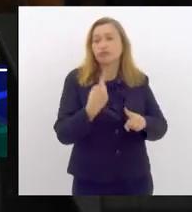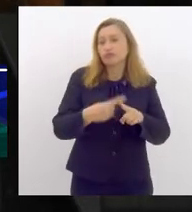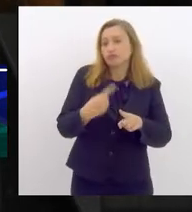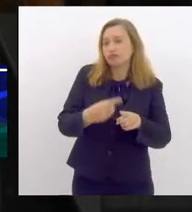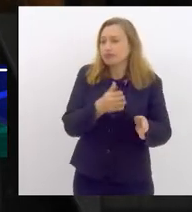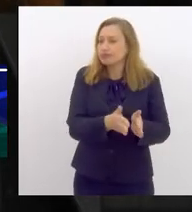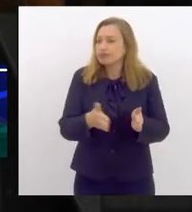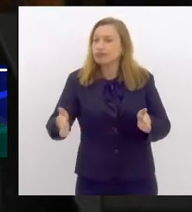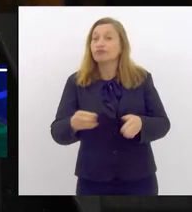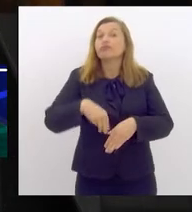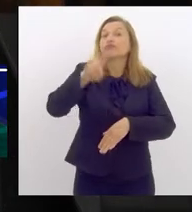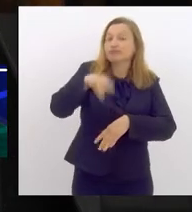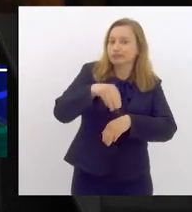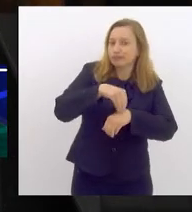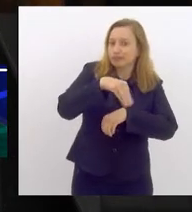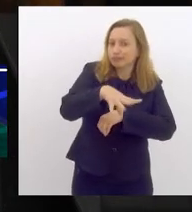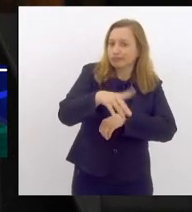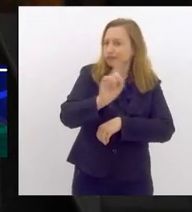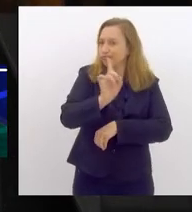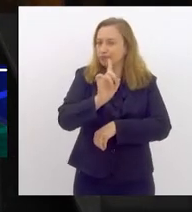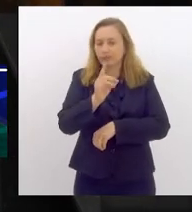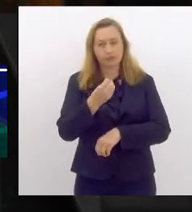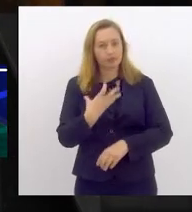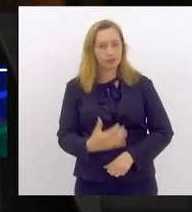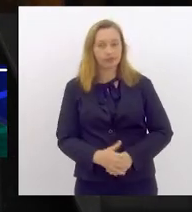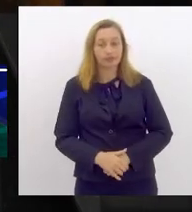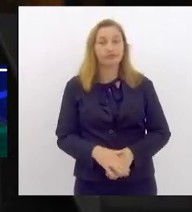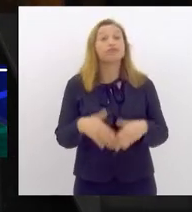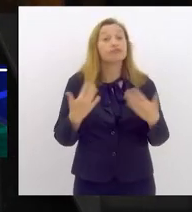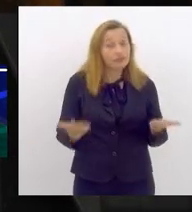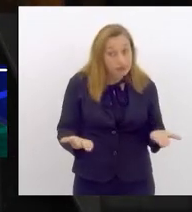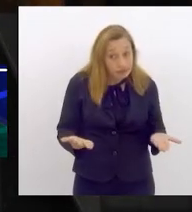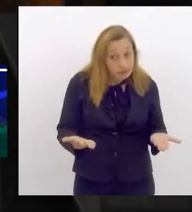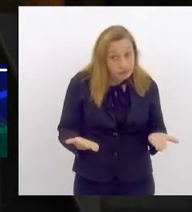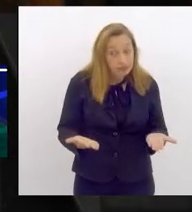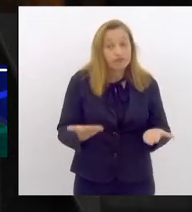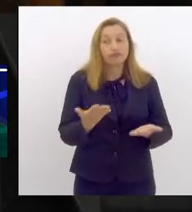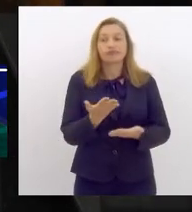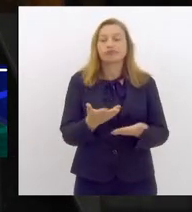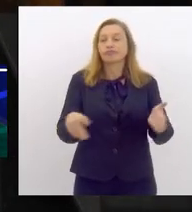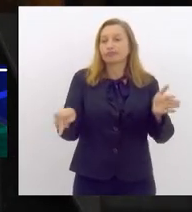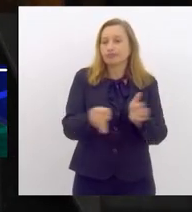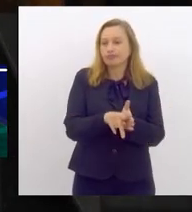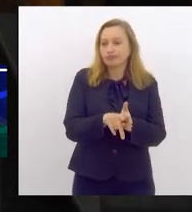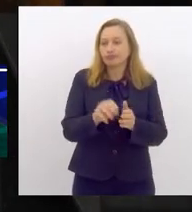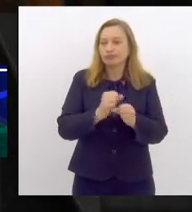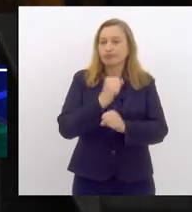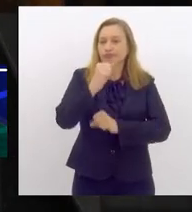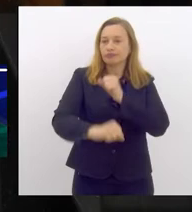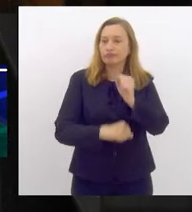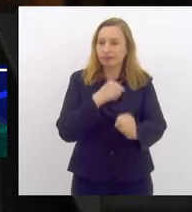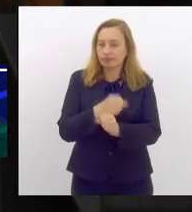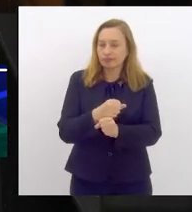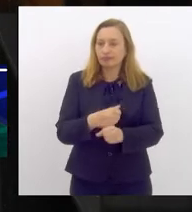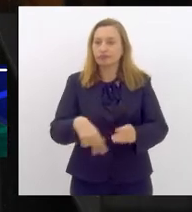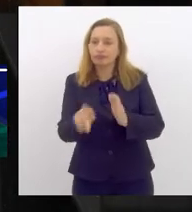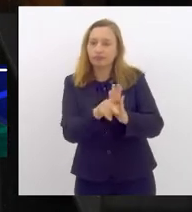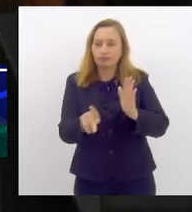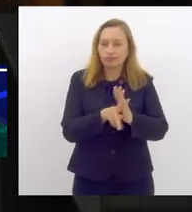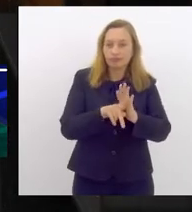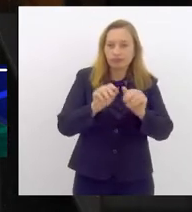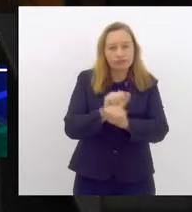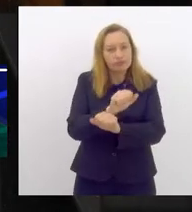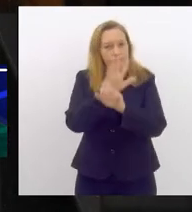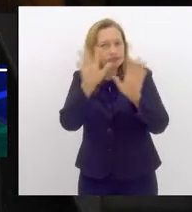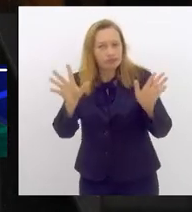processo a dica não nos serve vamos fica lá na mão para o ano que vem um projeto de